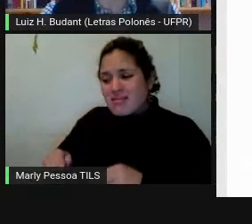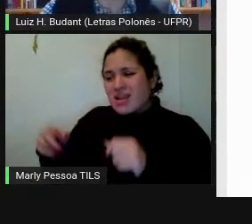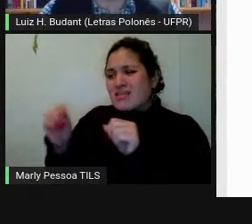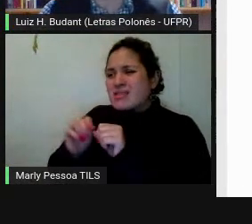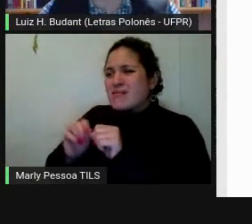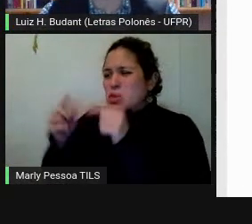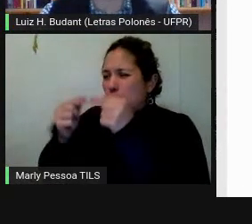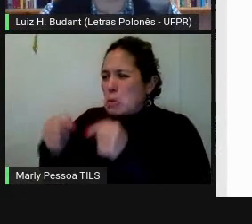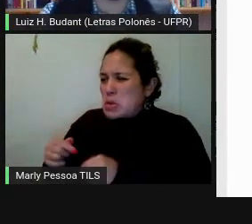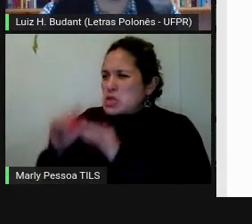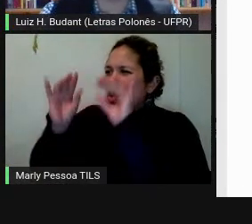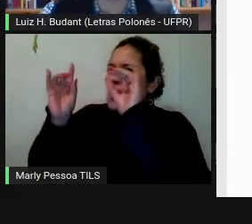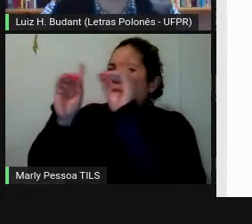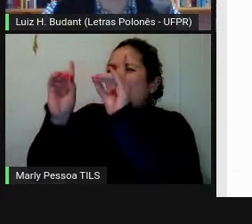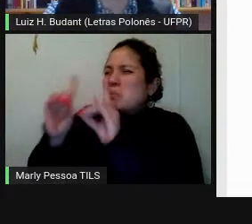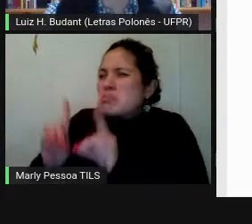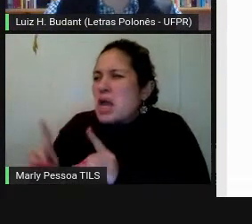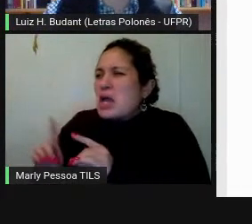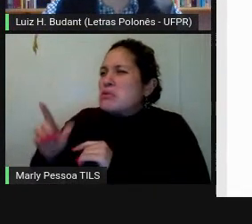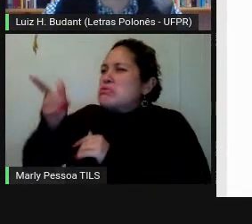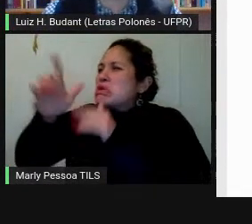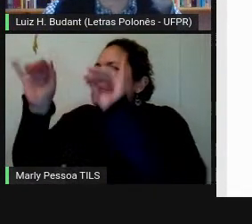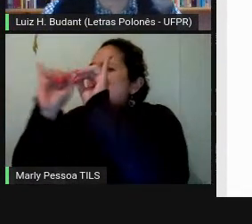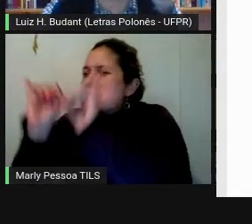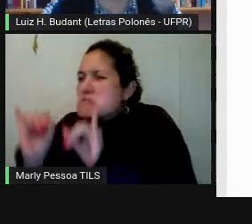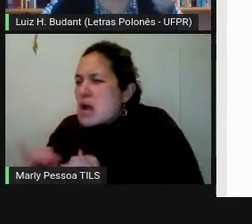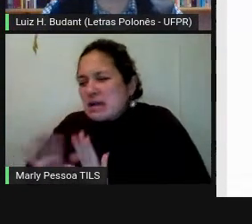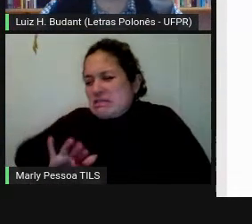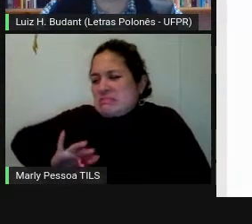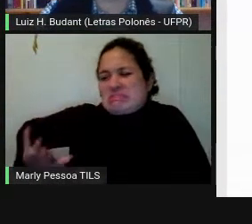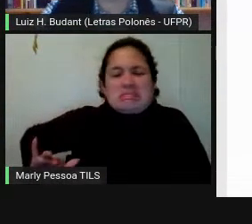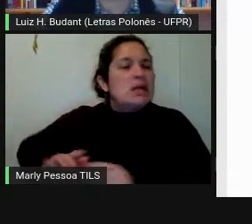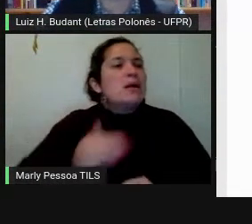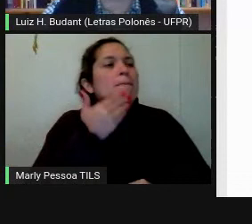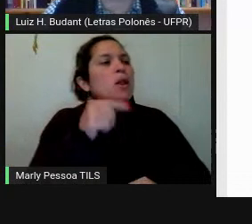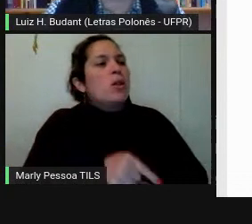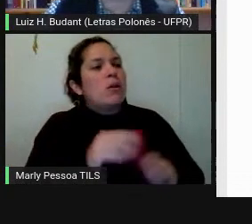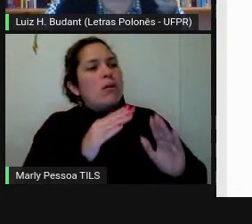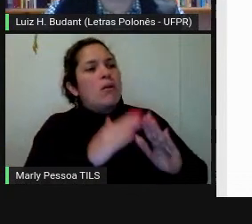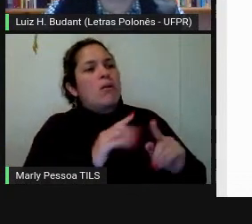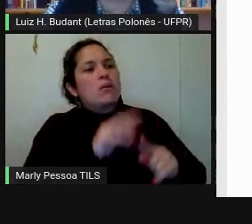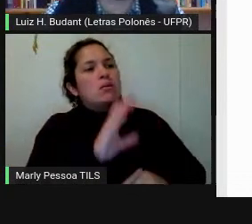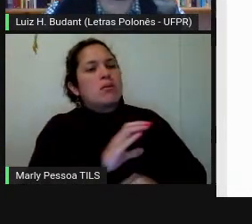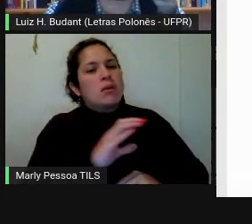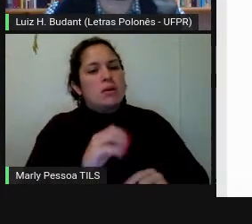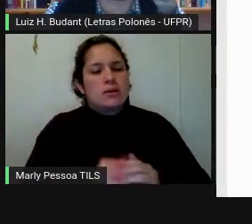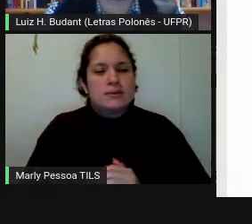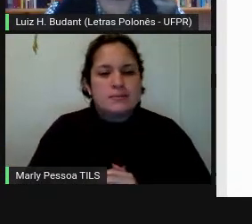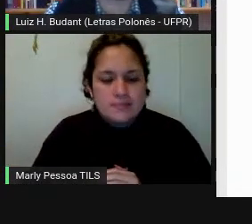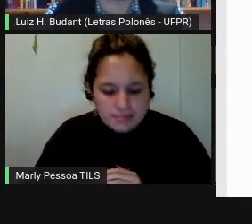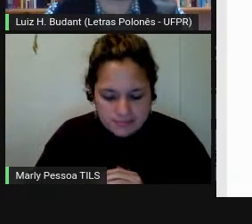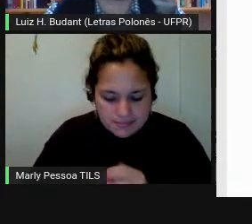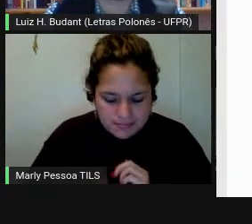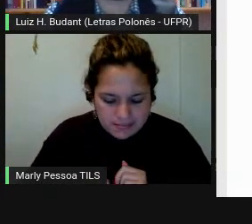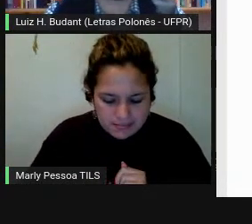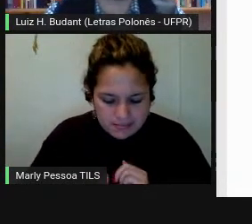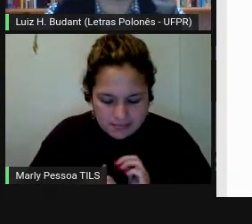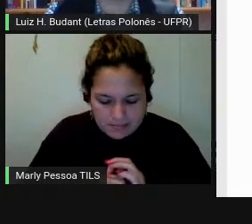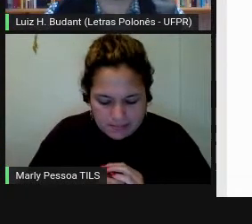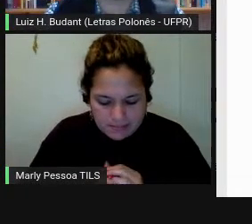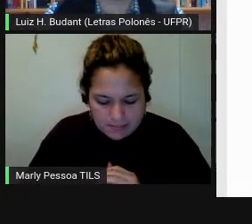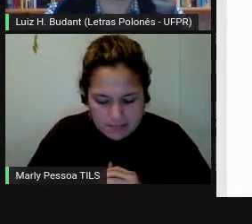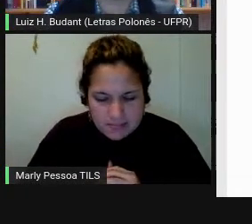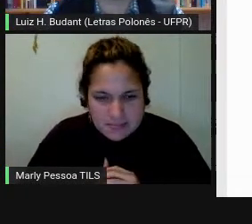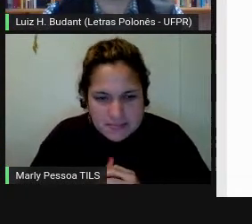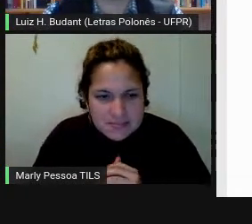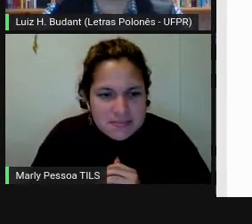seja, não eram os nomes cristãos. I w ten sposób te słowiańskie imiona dwuczłonowe